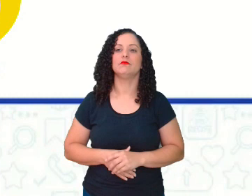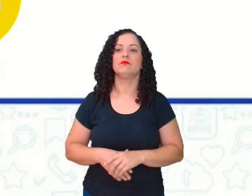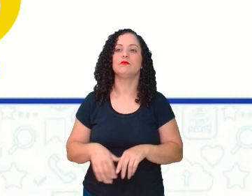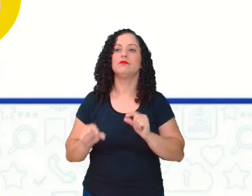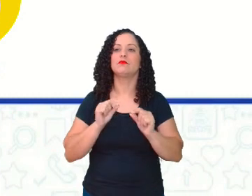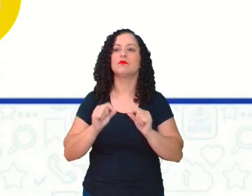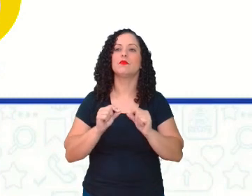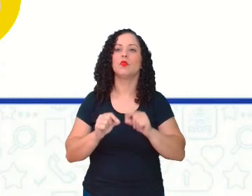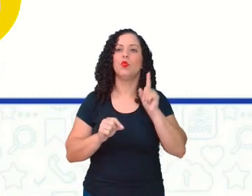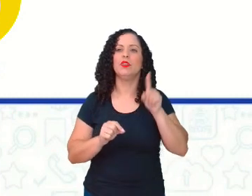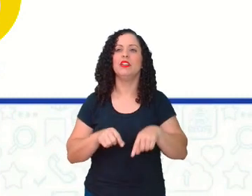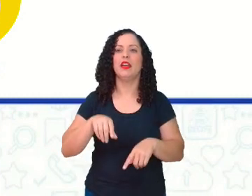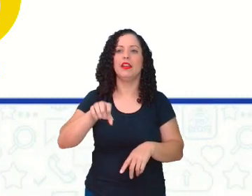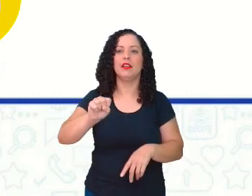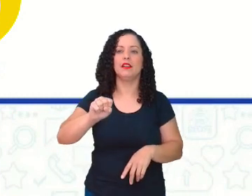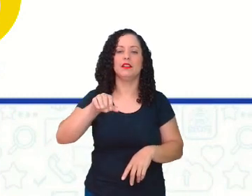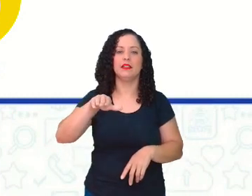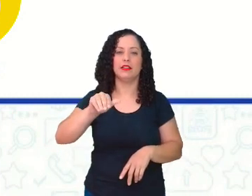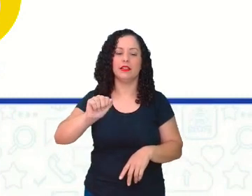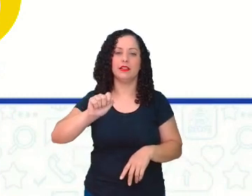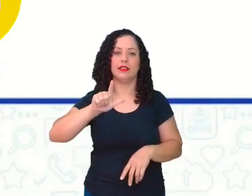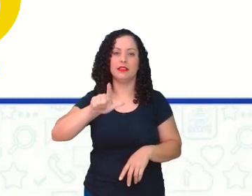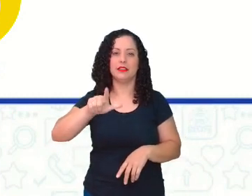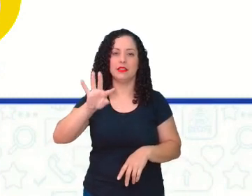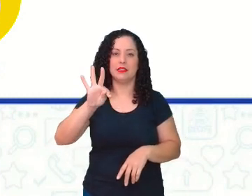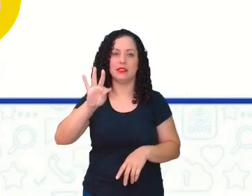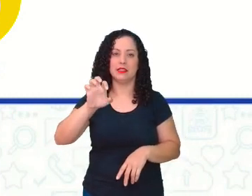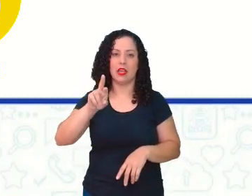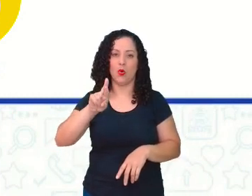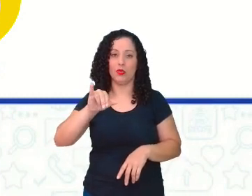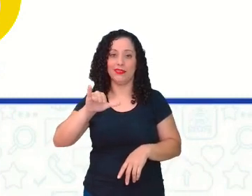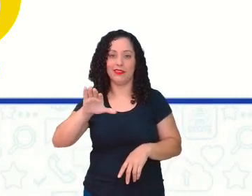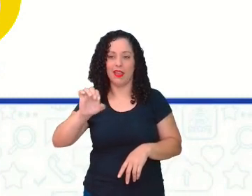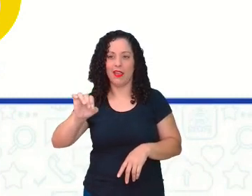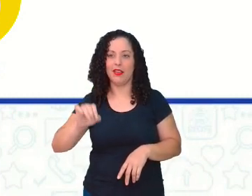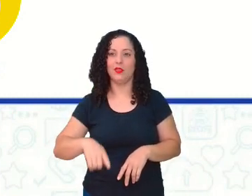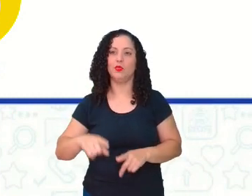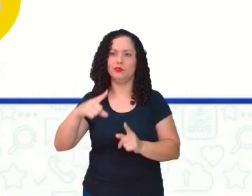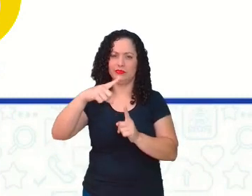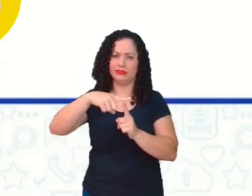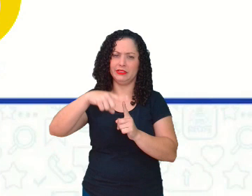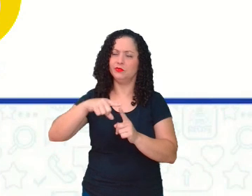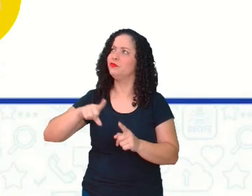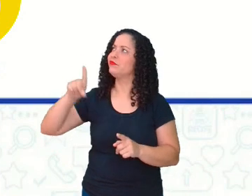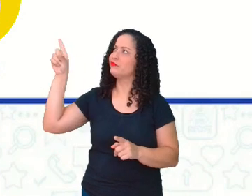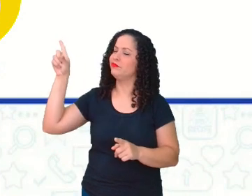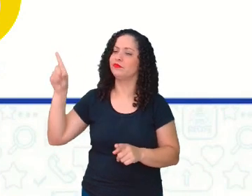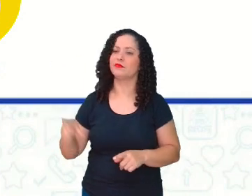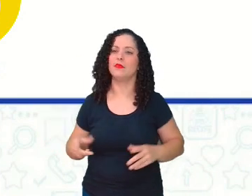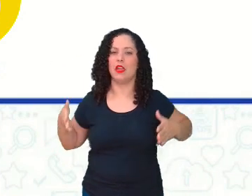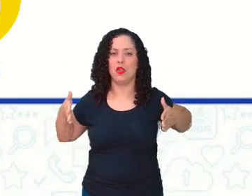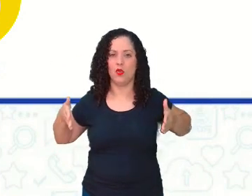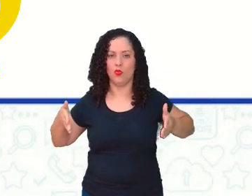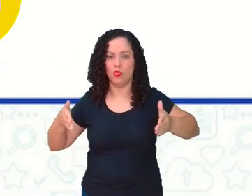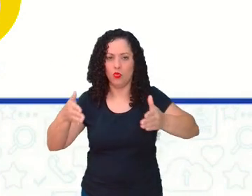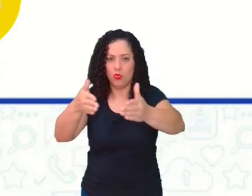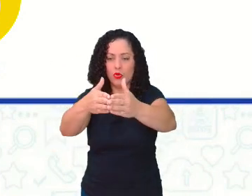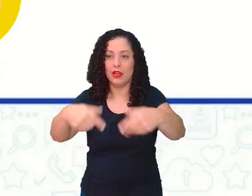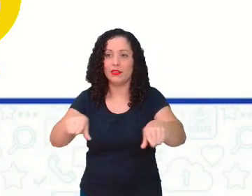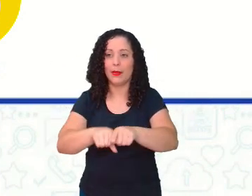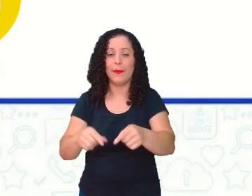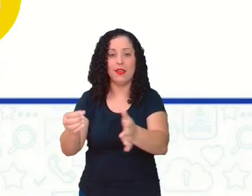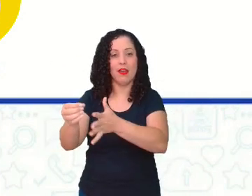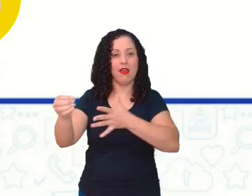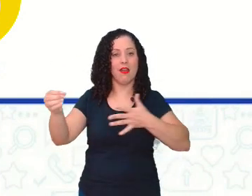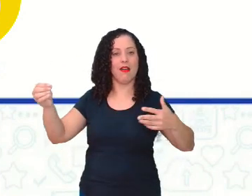instrumento que quase a gente não vê hoje, é um instrumento muito antigo, um instrumento medieval, né? Tem a harpa, que também é um instrumento muito antigo, mas